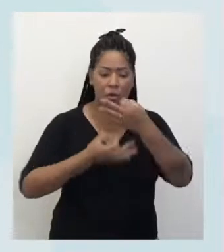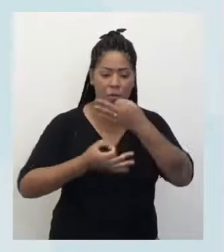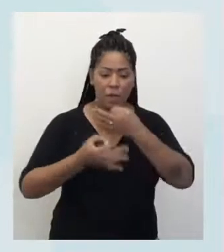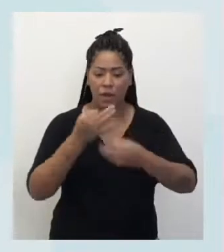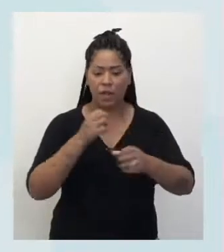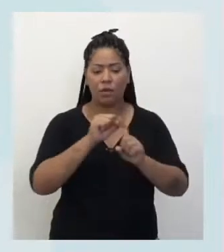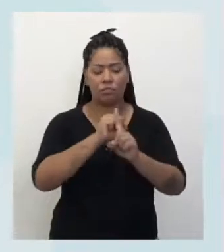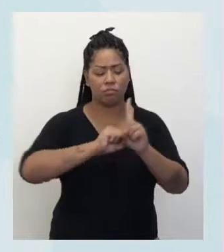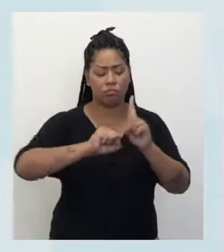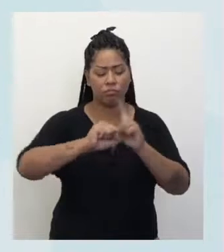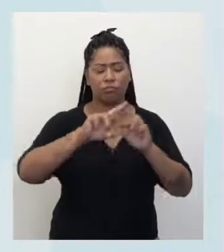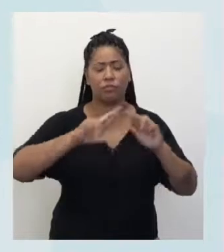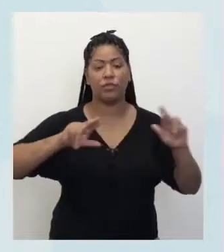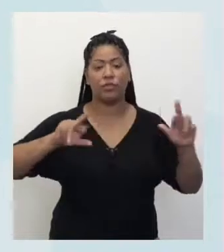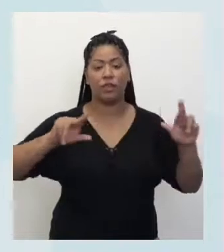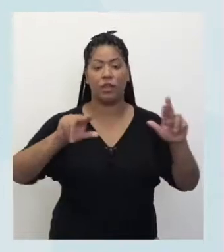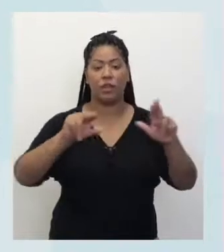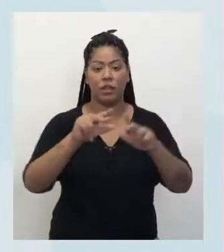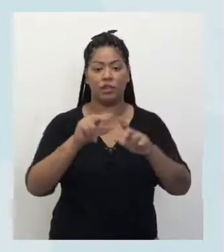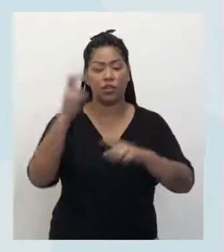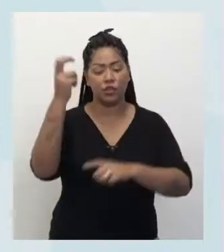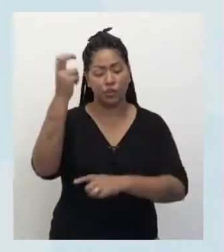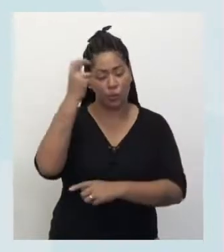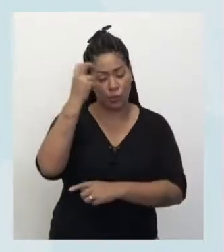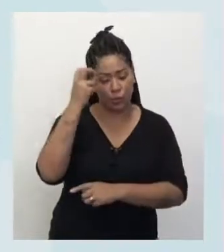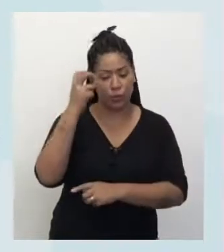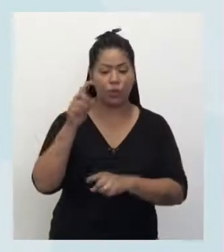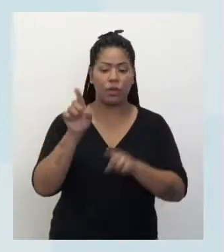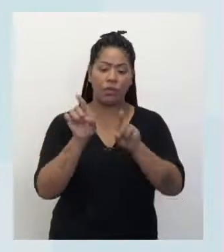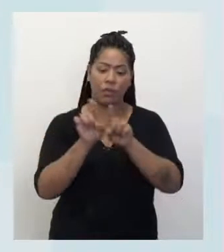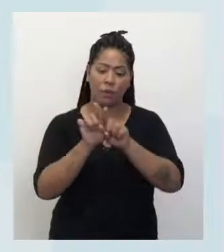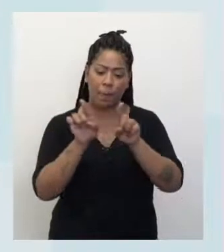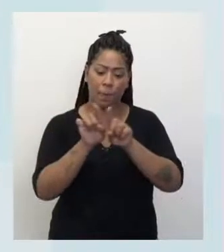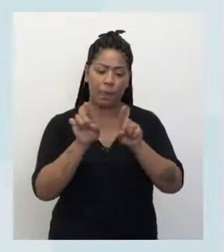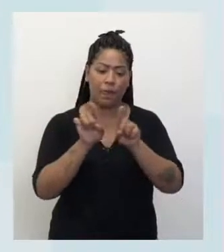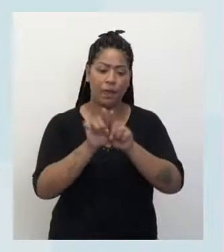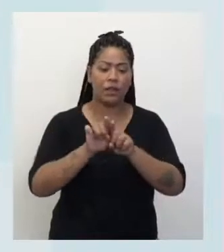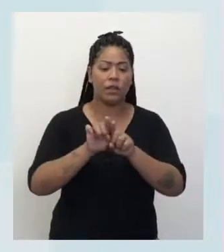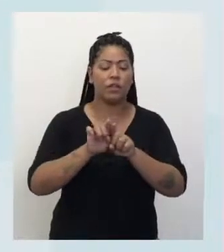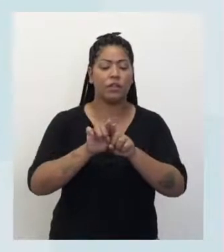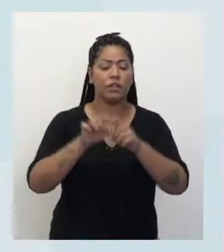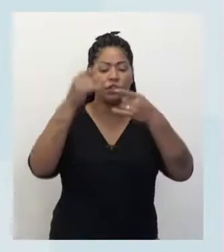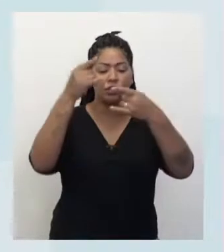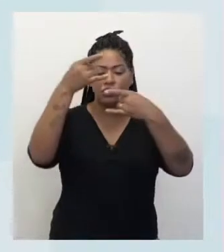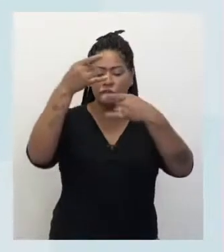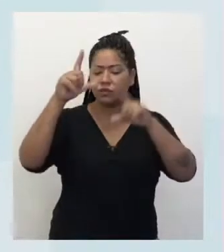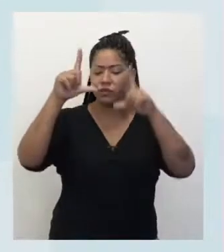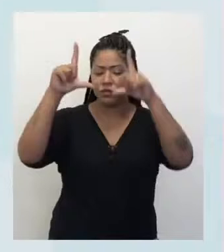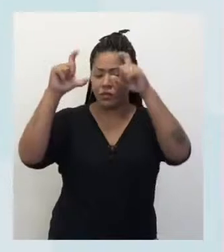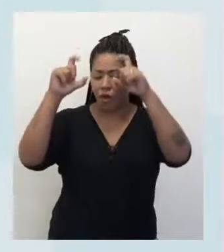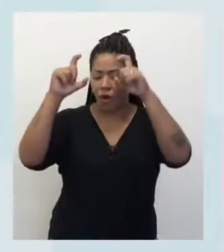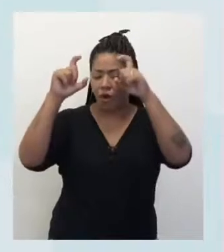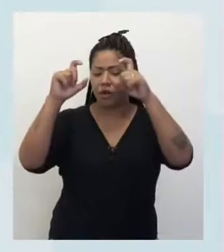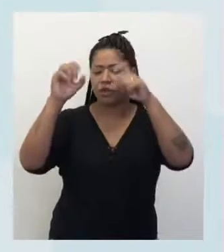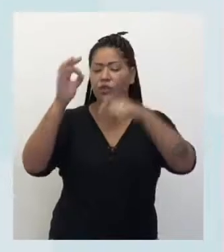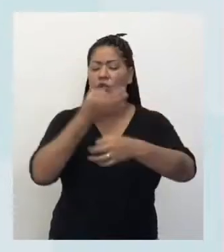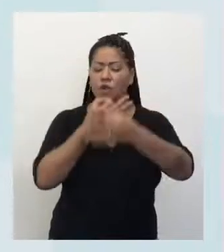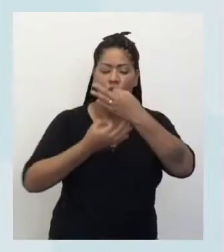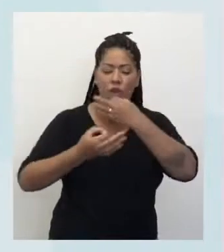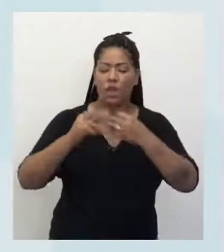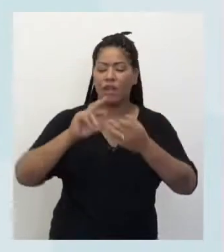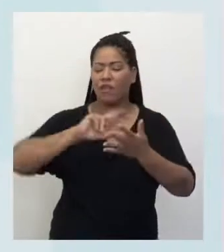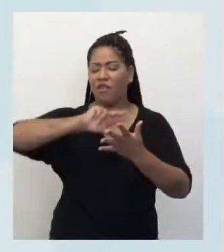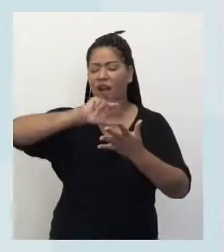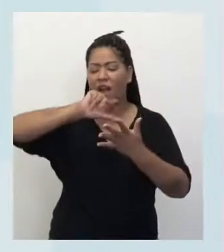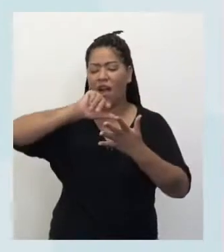sociais frente aos gêneros da cultura digital. Meme, GIF, comentário, charge, curtida, post, blog, entre